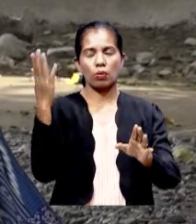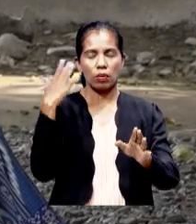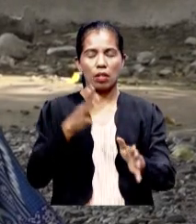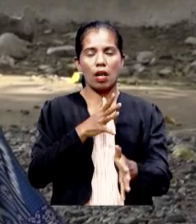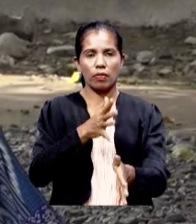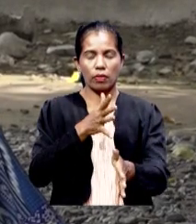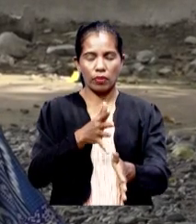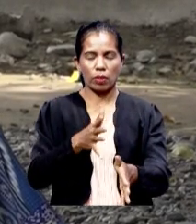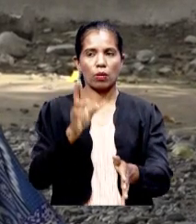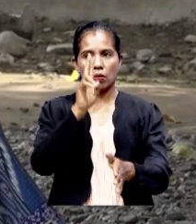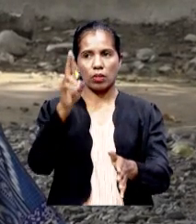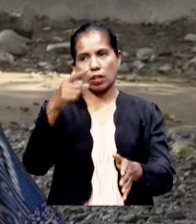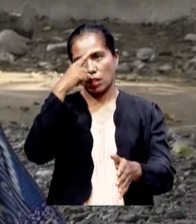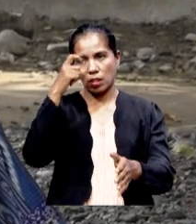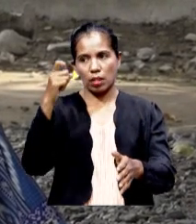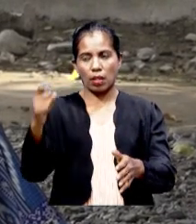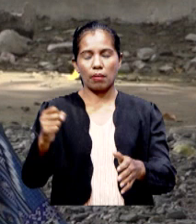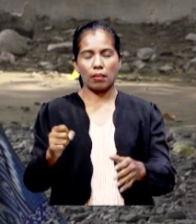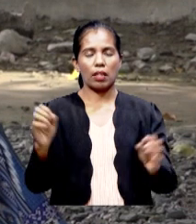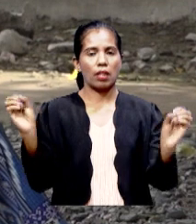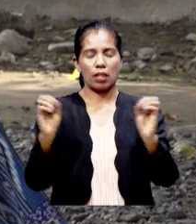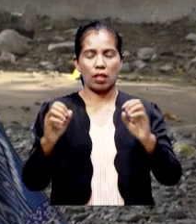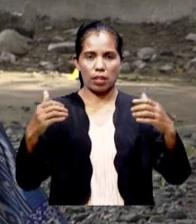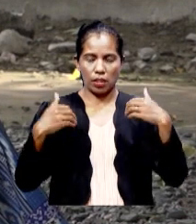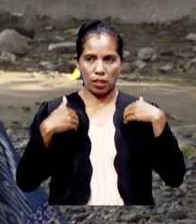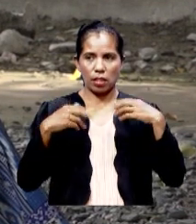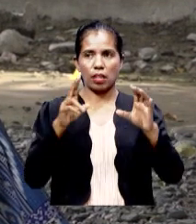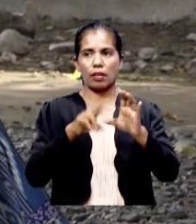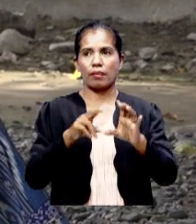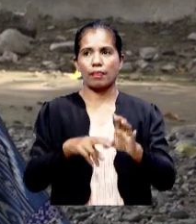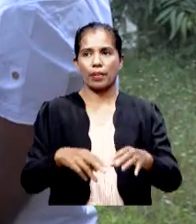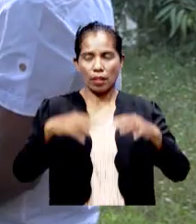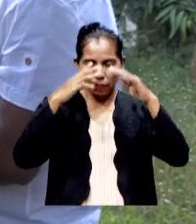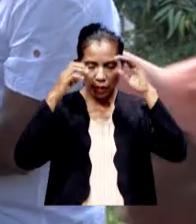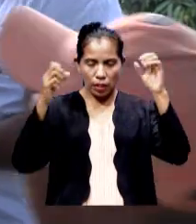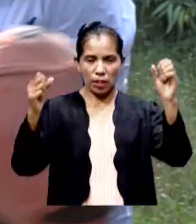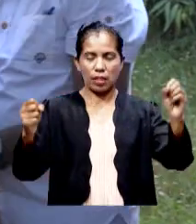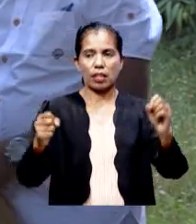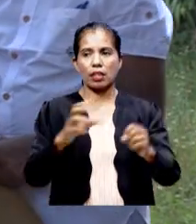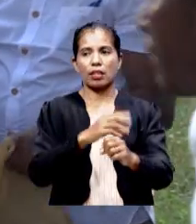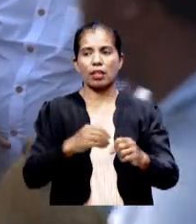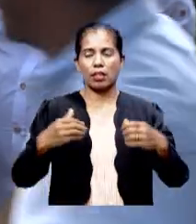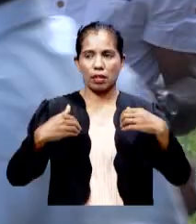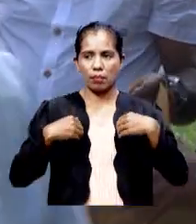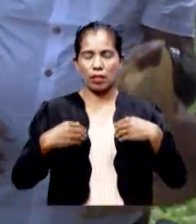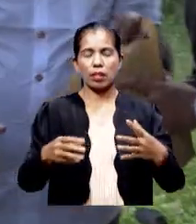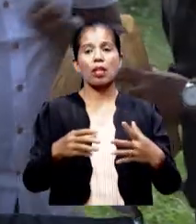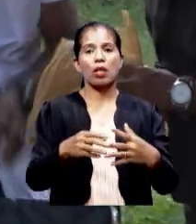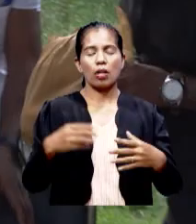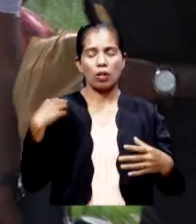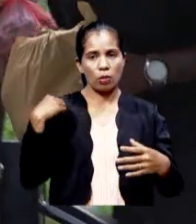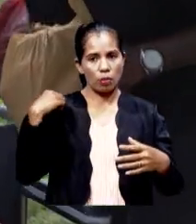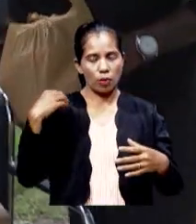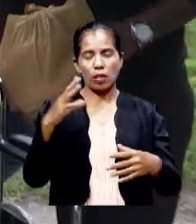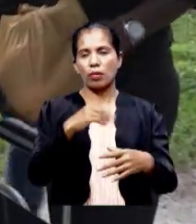tamba Lívia rasik la ia cadeira roda. Presidente da República ne apoia, além de cadeira roda, ia mos roupa no haham balung, nem